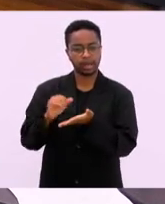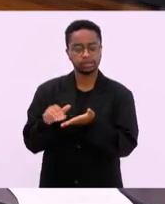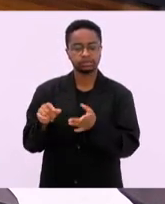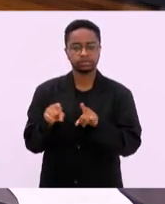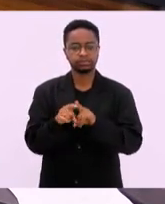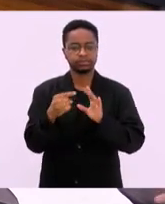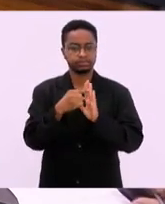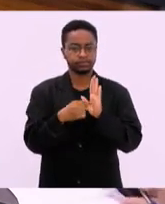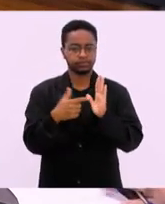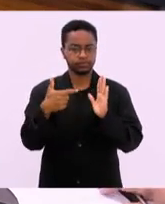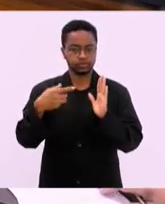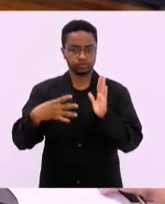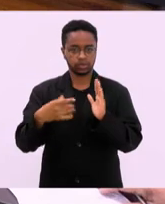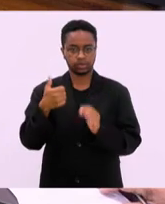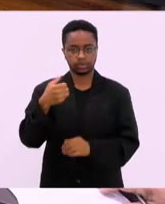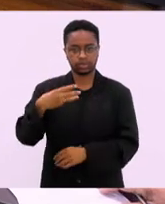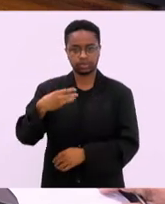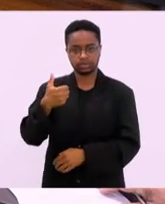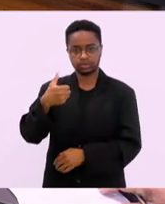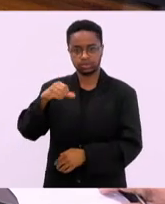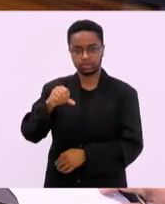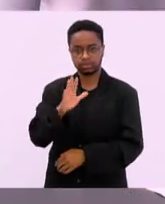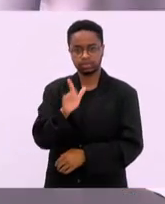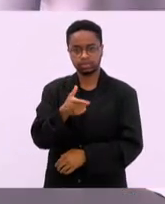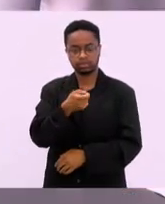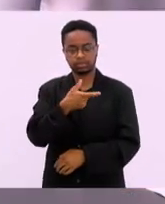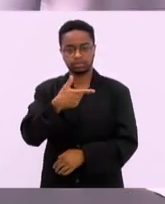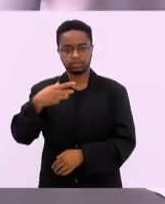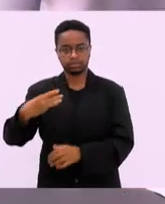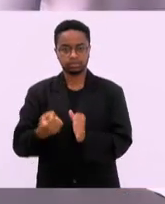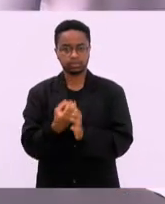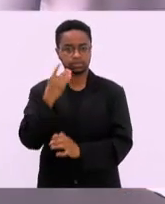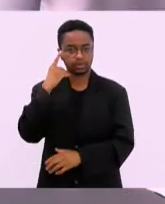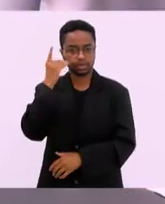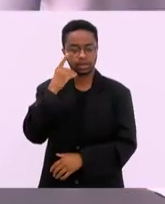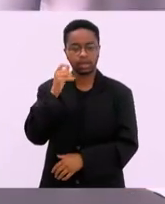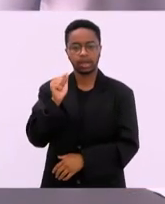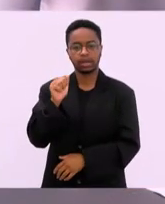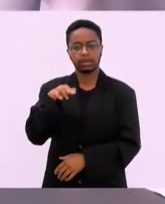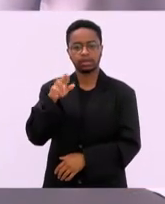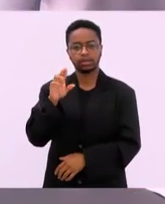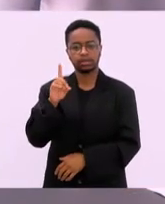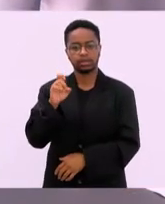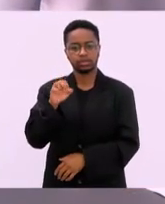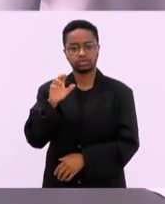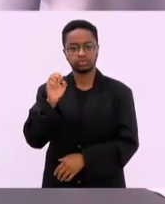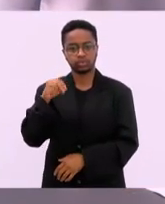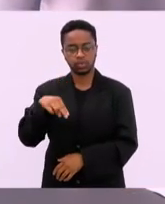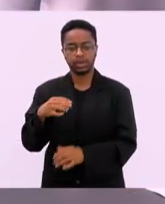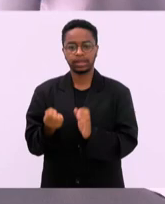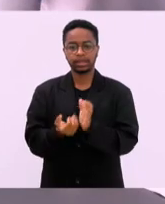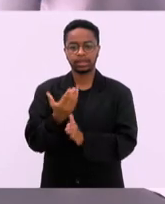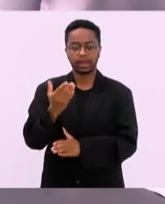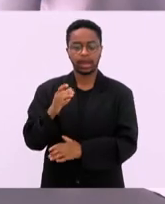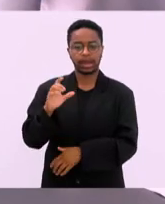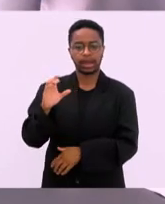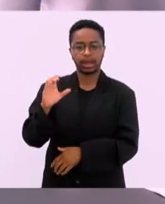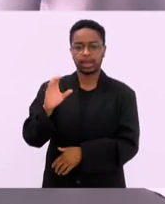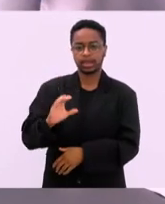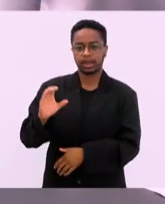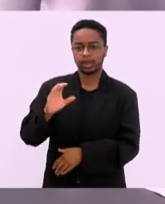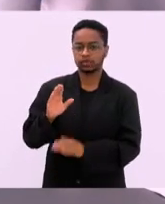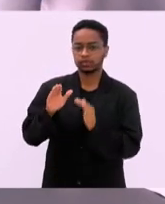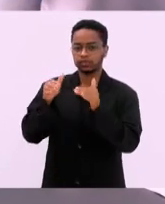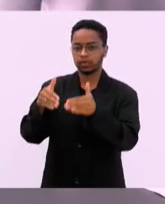24 da pauta. PL 1319 de 23, de autoria do deputado Anderson Moraes, que autoriza o Poder Executivo a criar linha de crédito específica